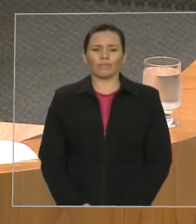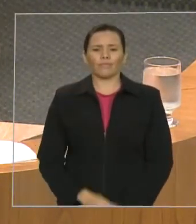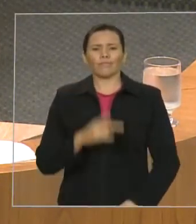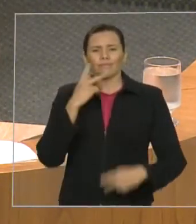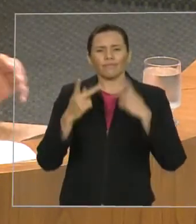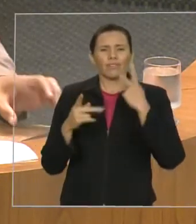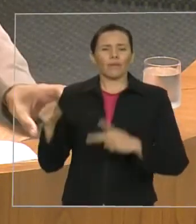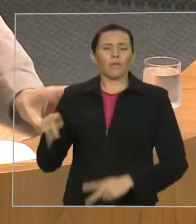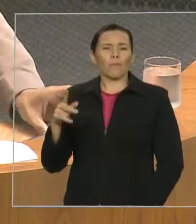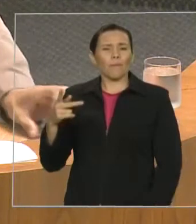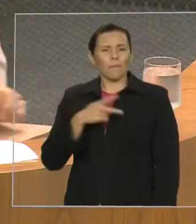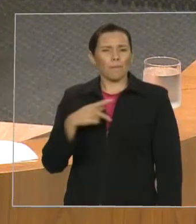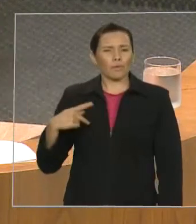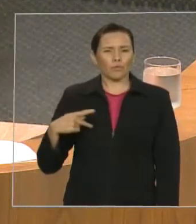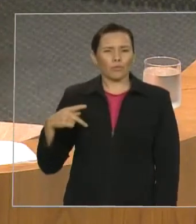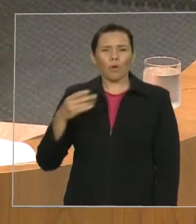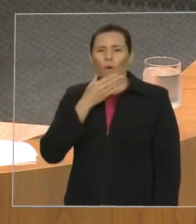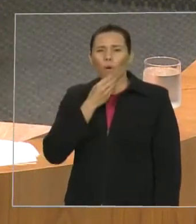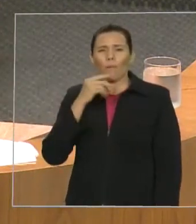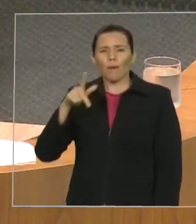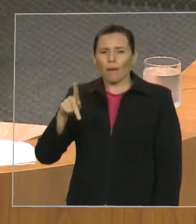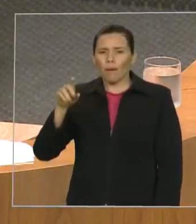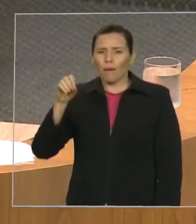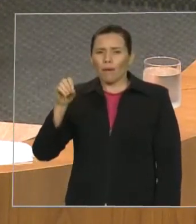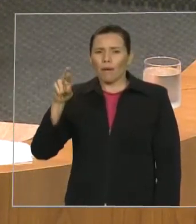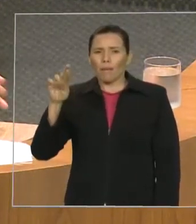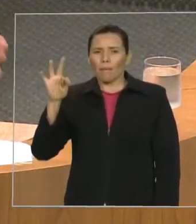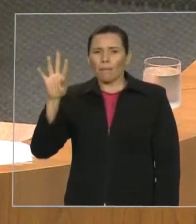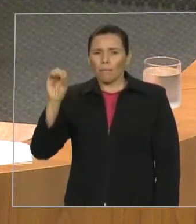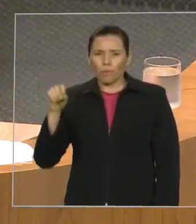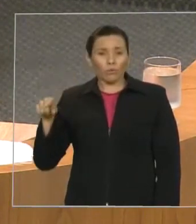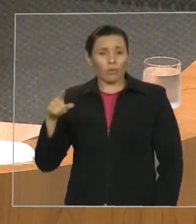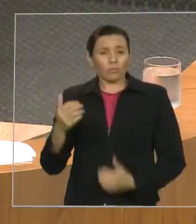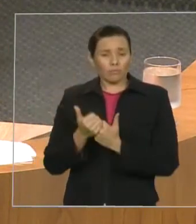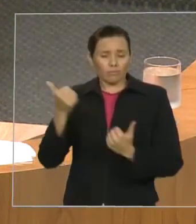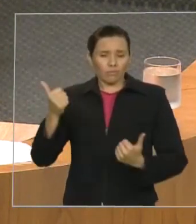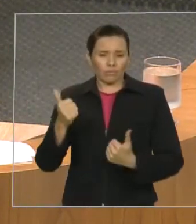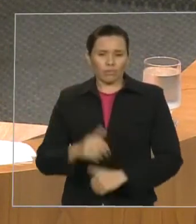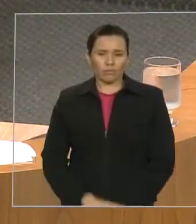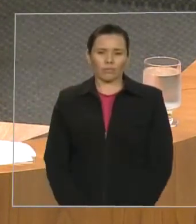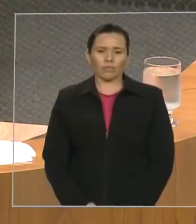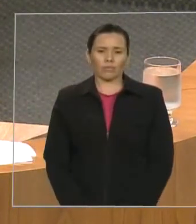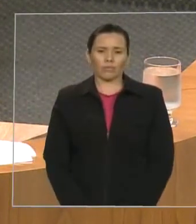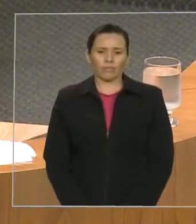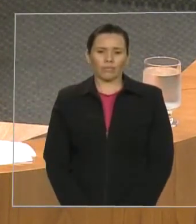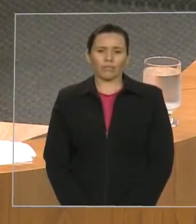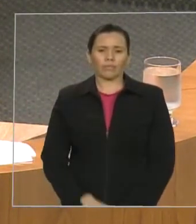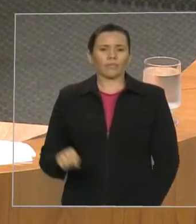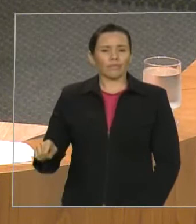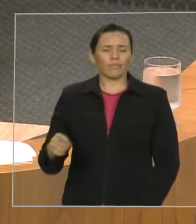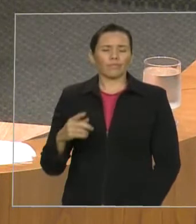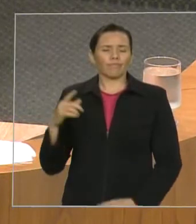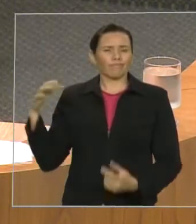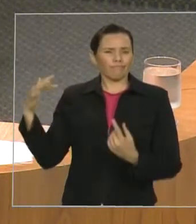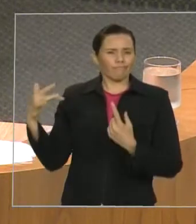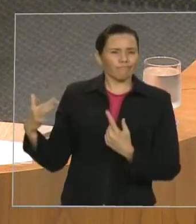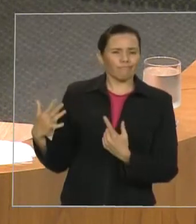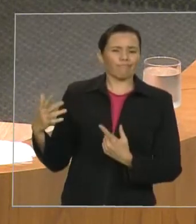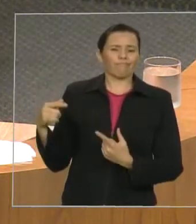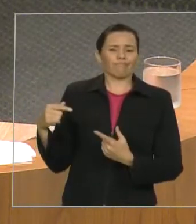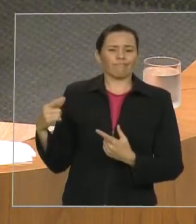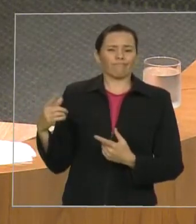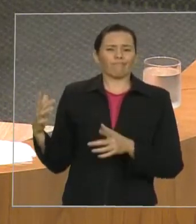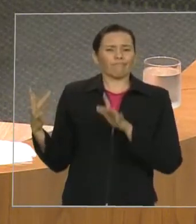vice. E quando eles falavam isso, eles chamavam a atenção que era influenciado por pastor Porto para ter uma aproximação